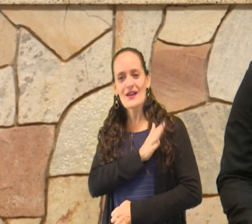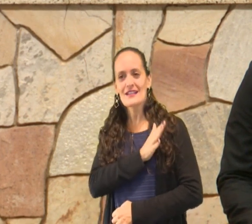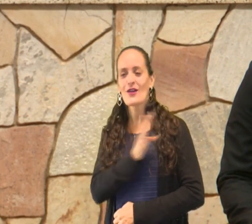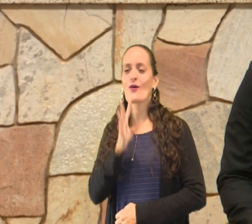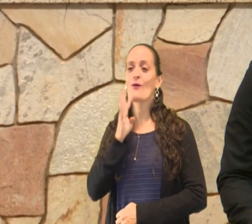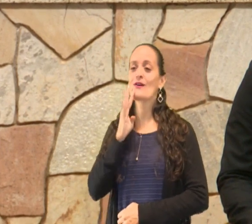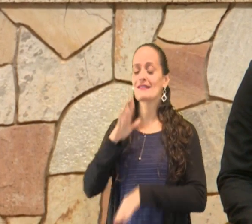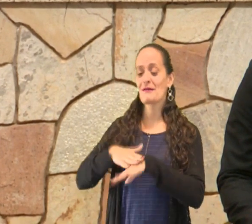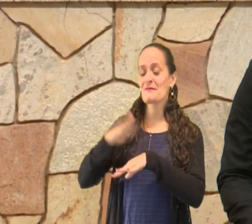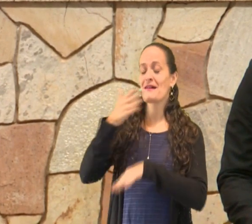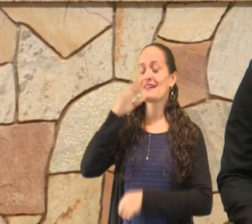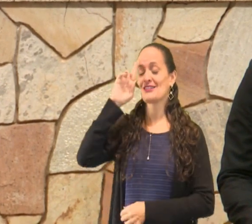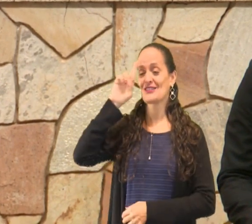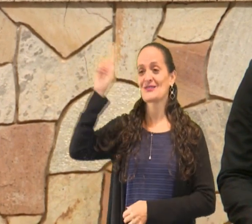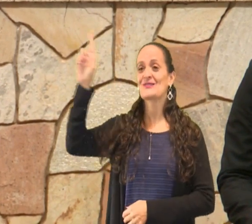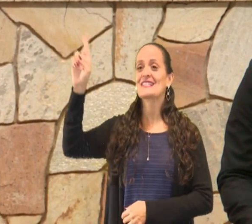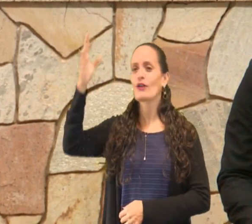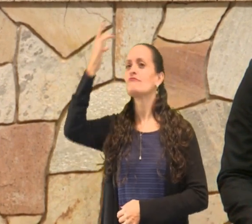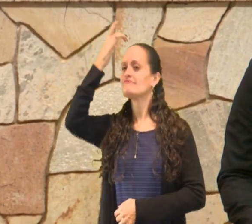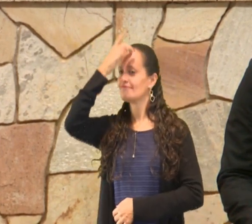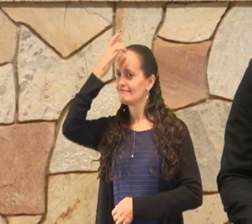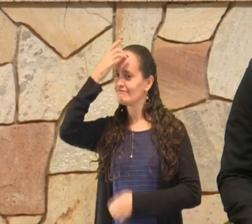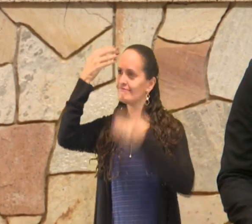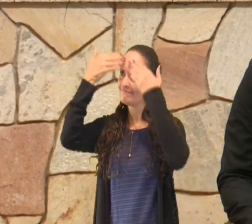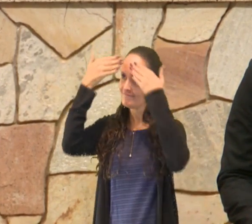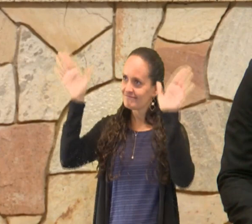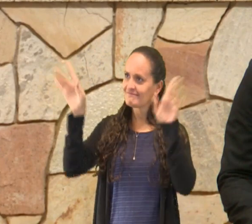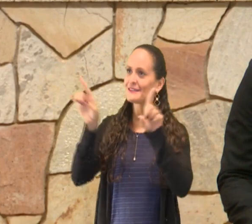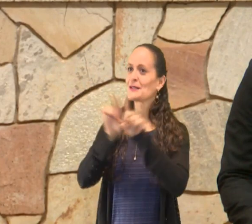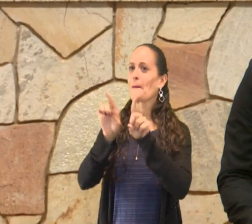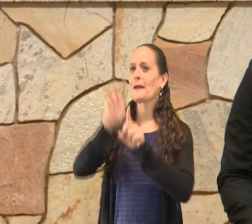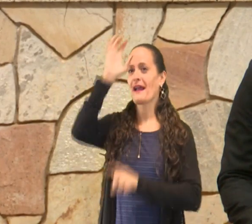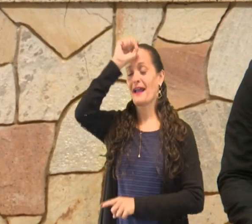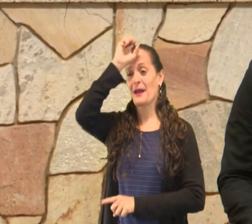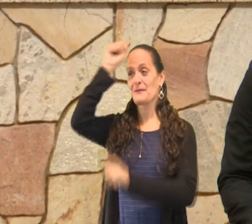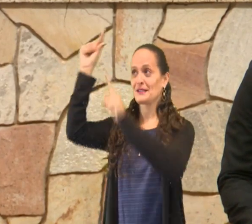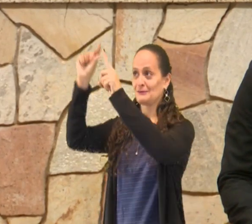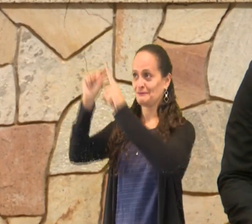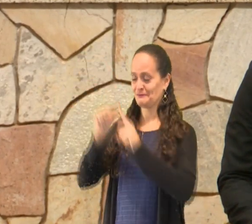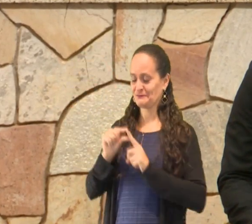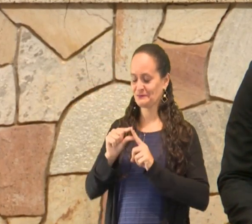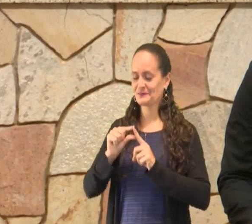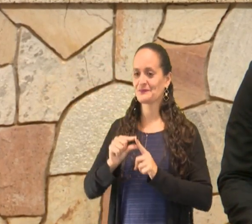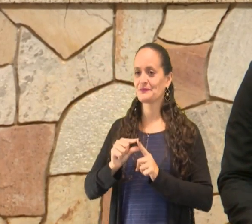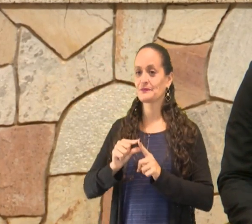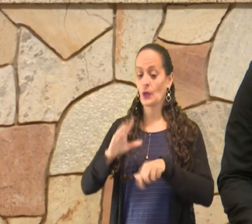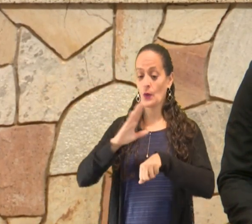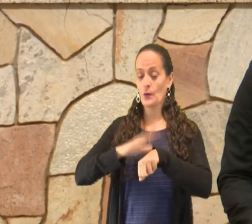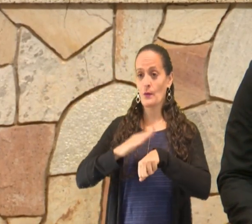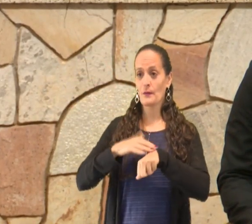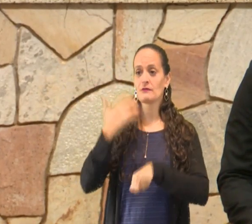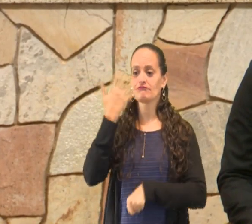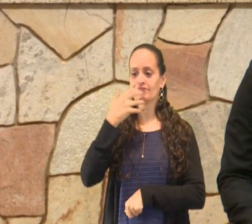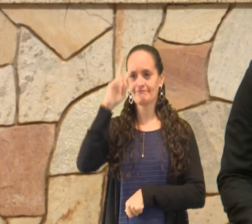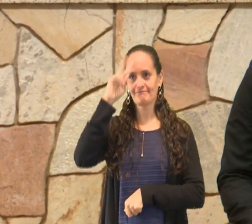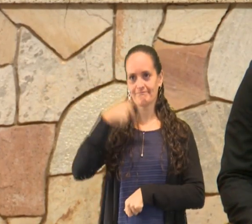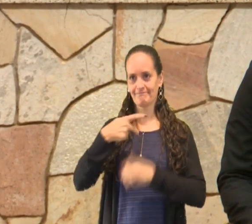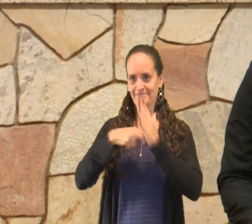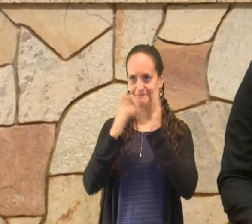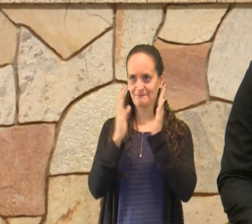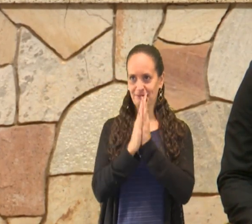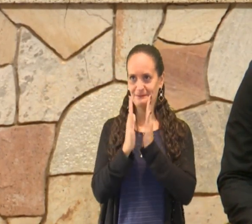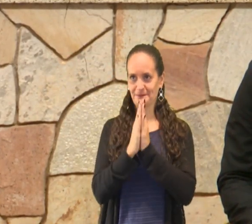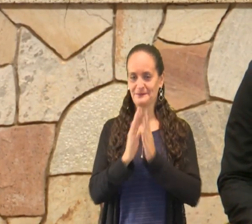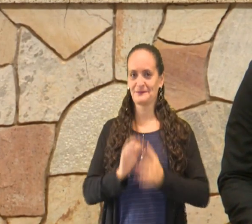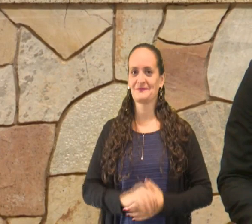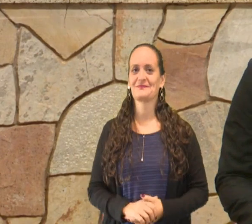do Senhor e a nossa mente também de aprender da palavra do Senhor. Enquanto nós ouvimos o prelúdio, estejamos em oração.